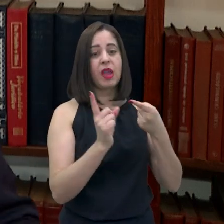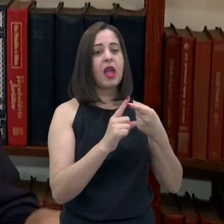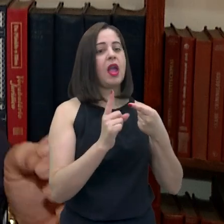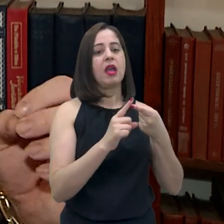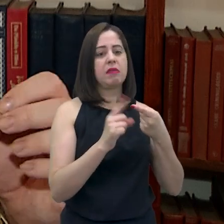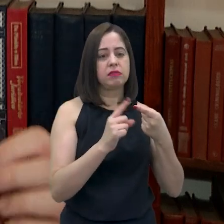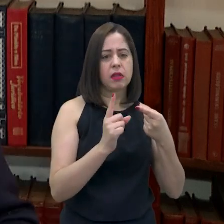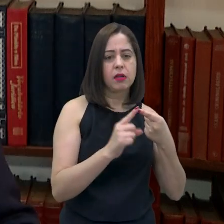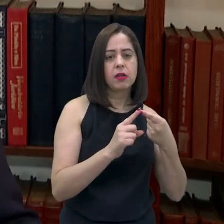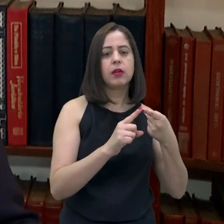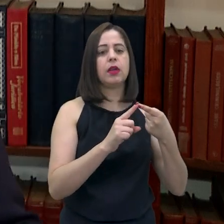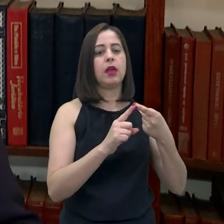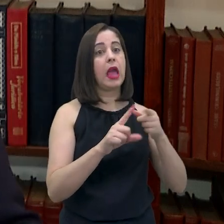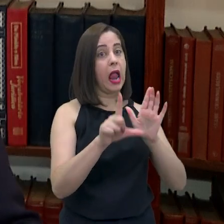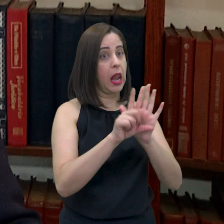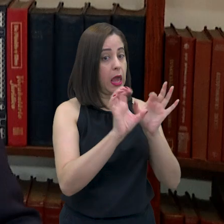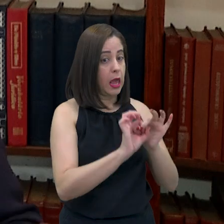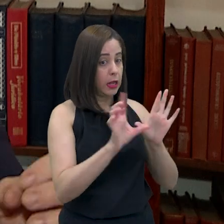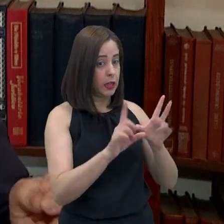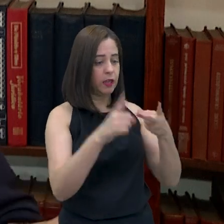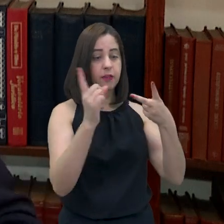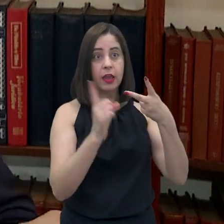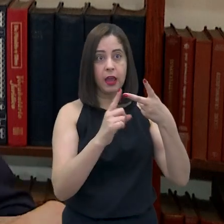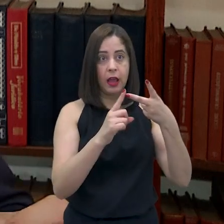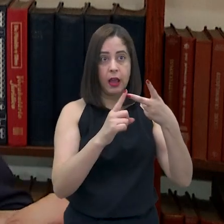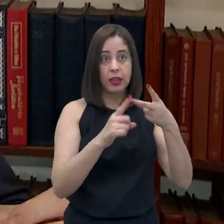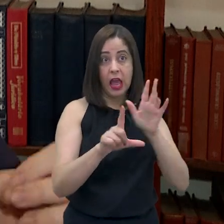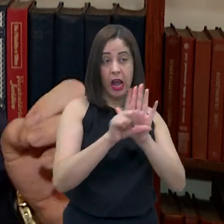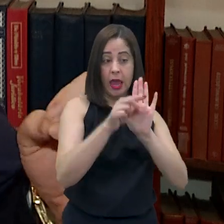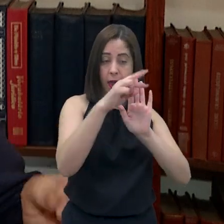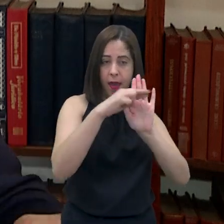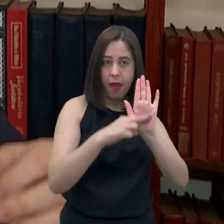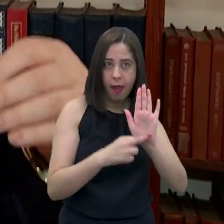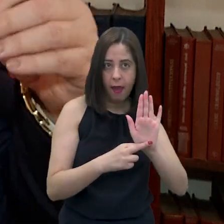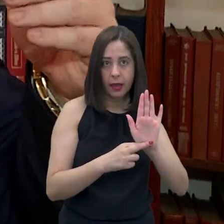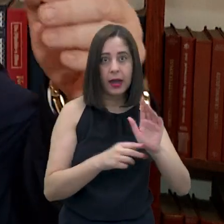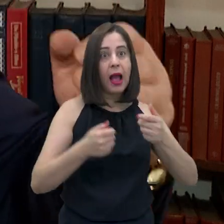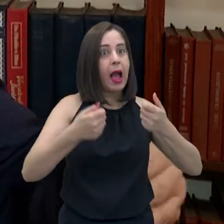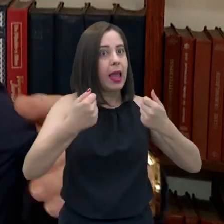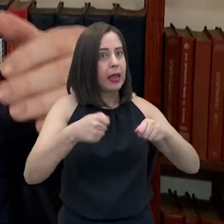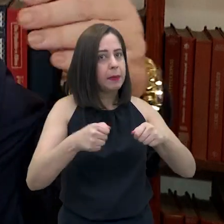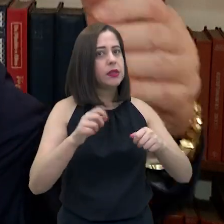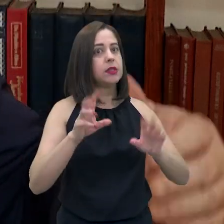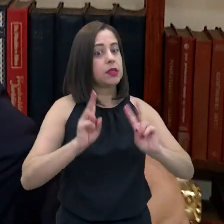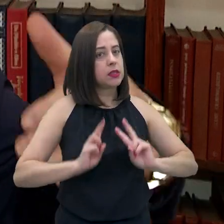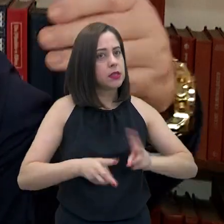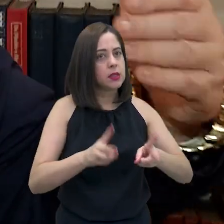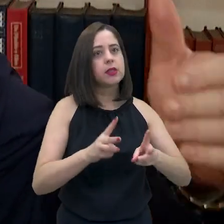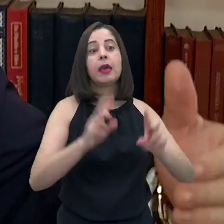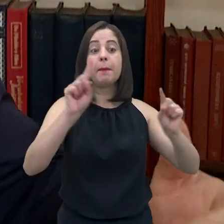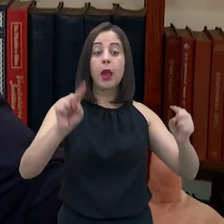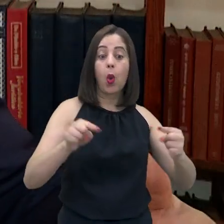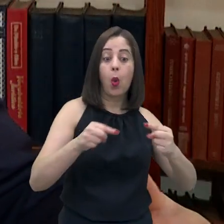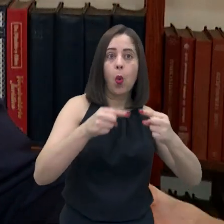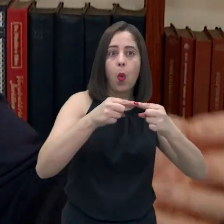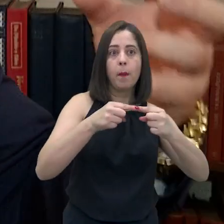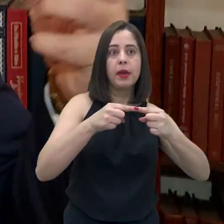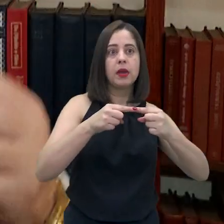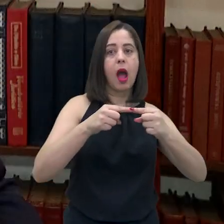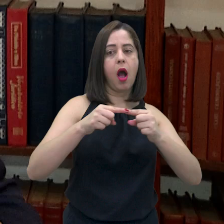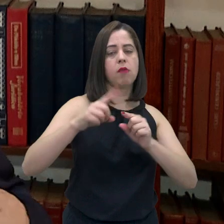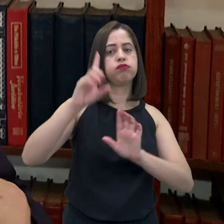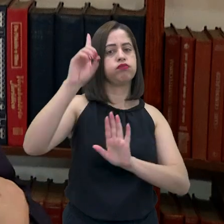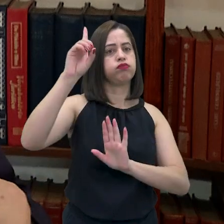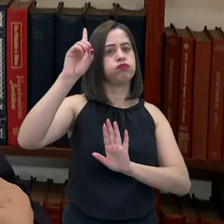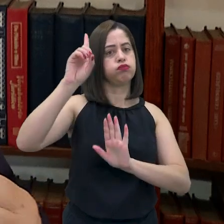regulamentadora. E ela precisa regulamentar fatos do direito que vão acontecendo com a vida. Isso